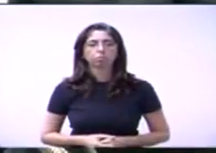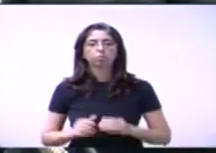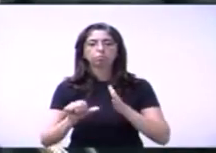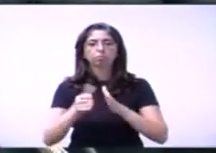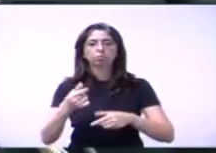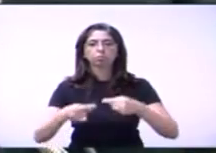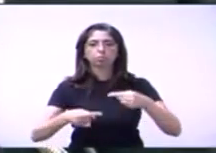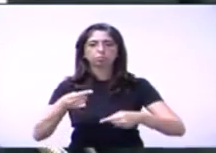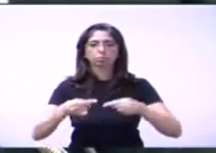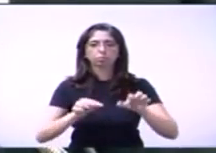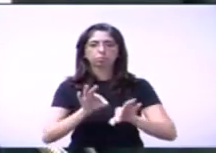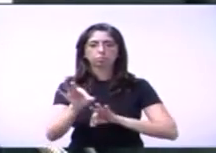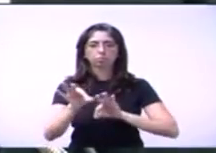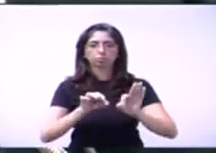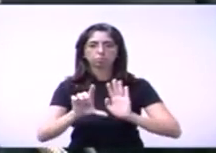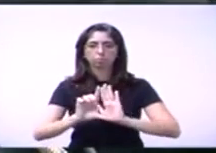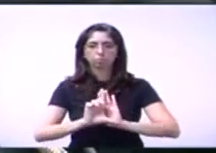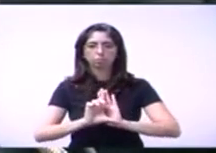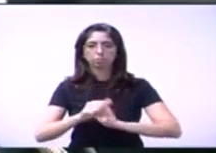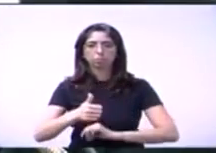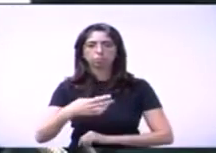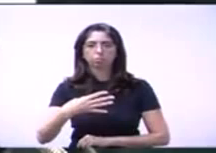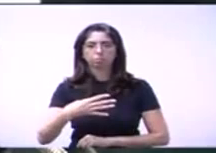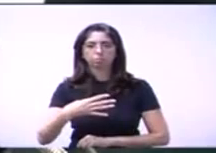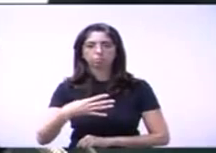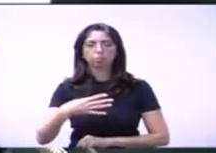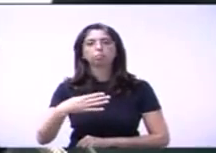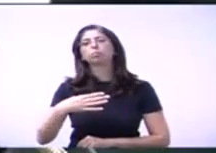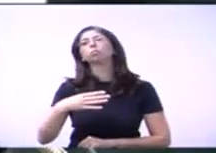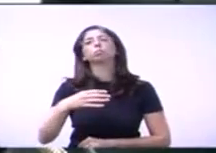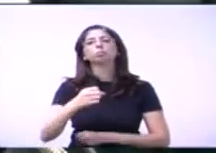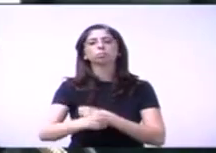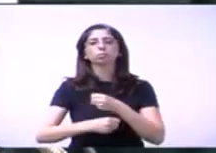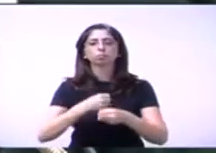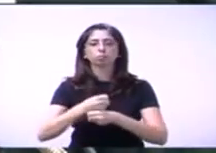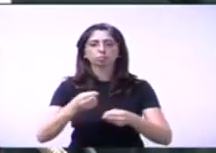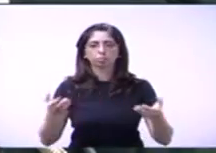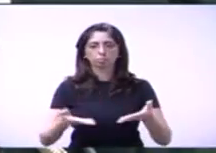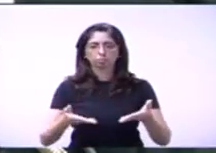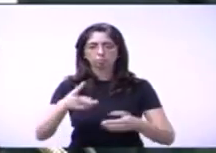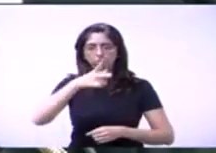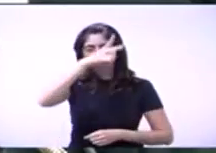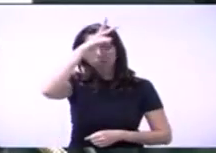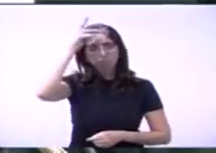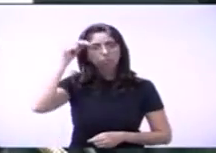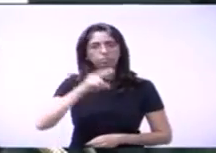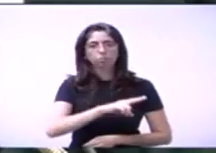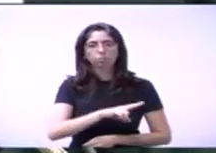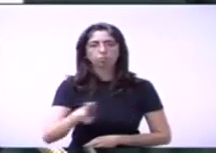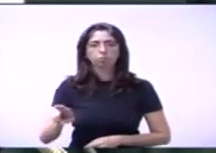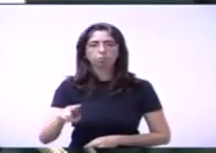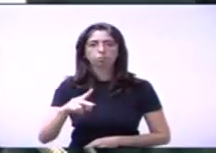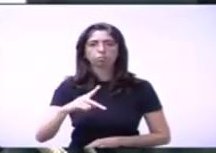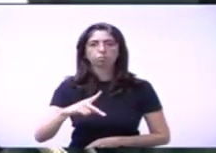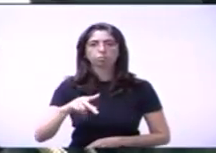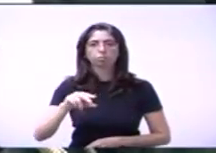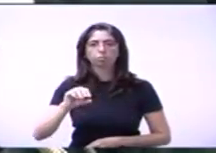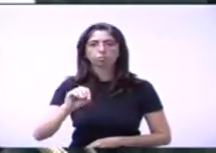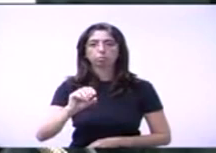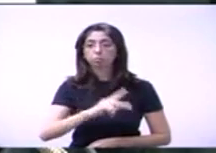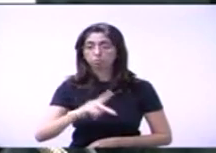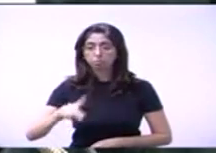Primeira discussão do projeto de lei 14/16 do Executivo, que denomina professora